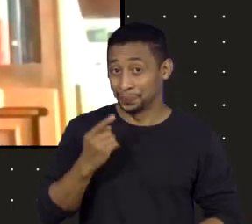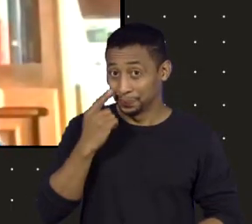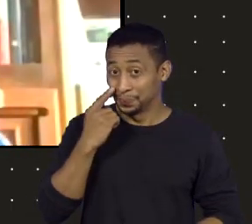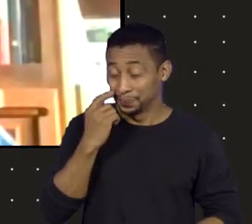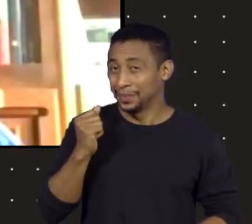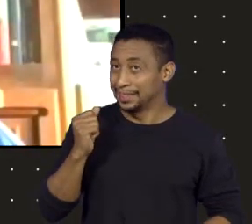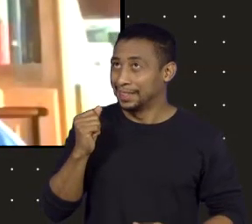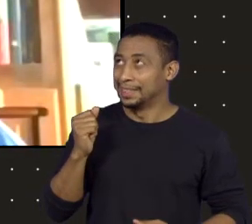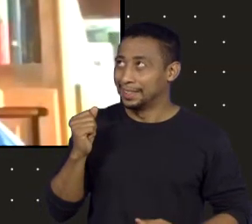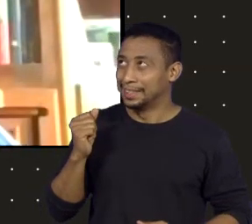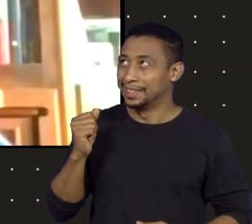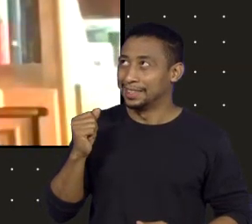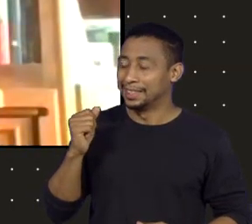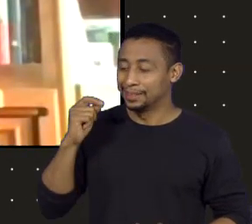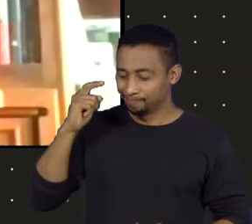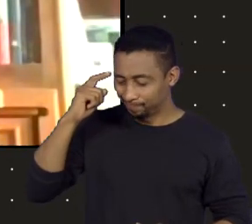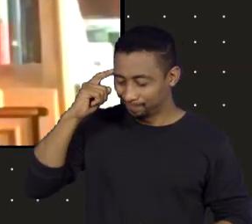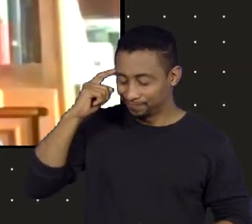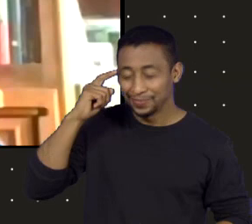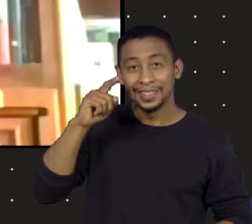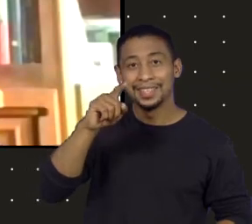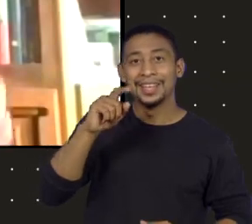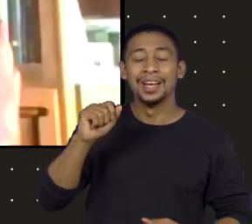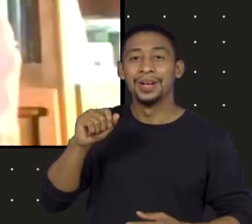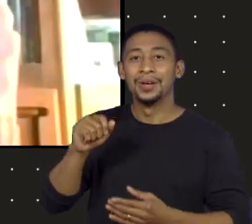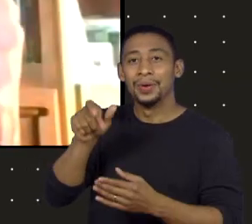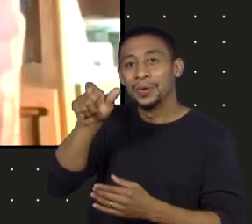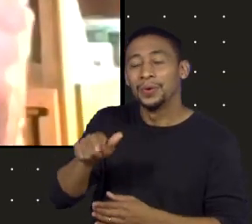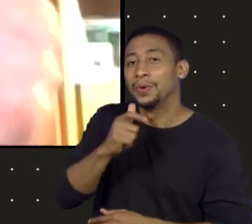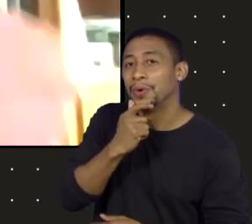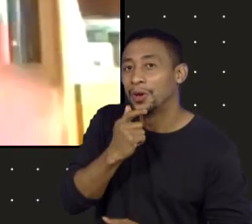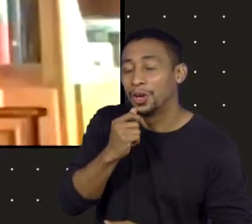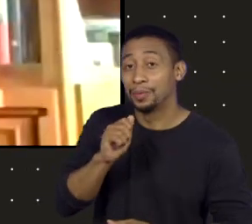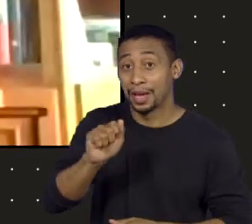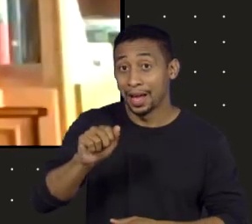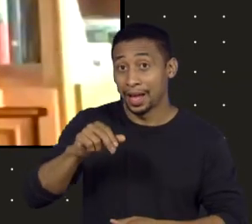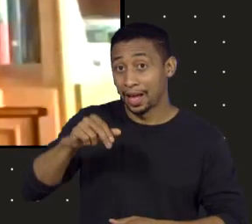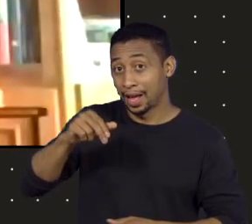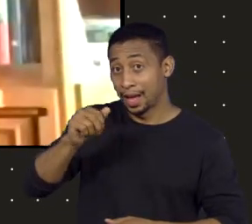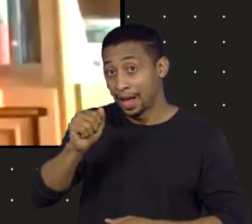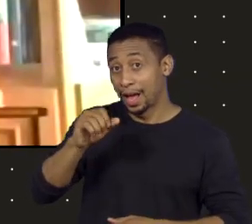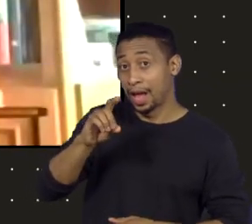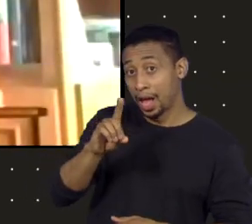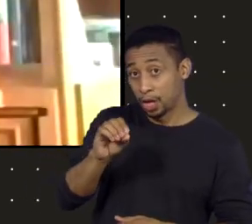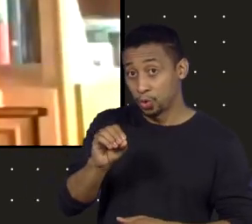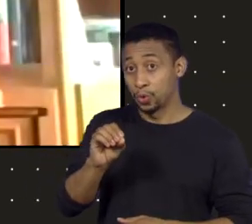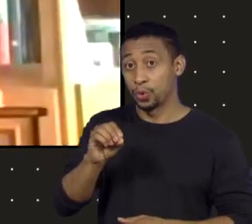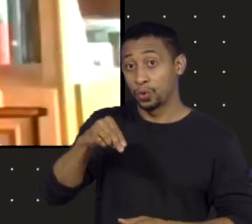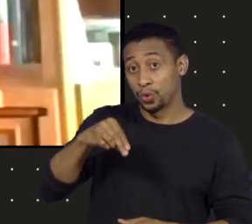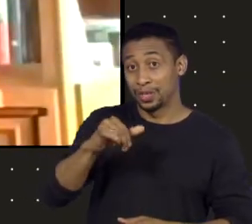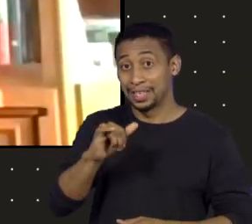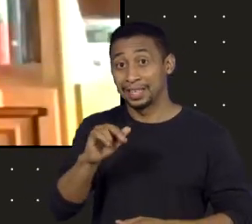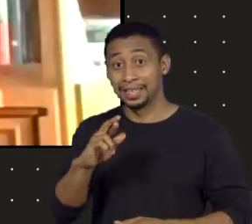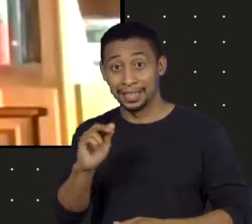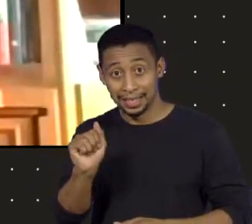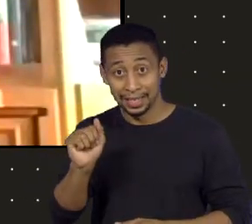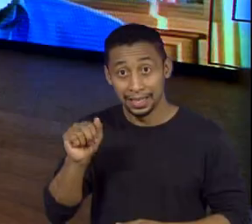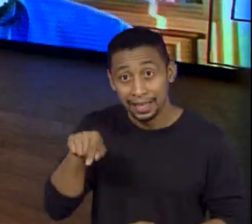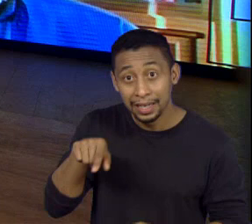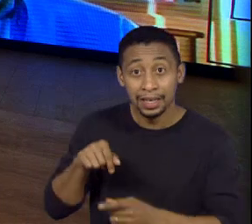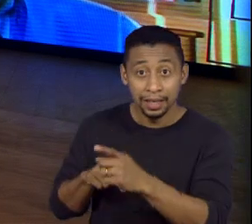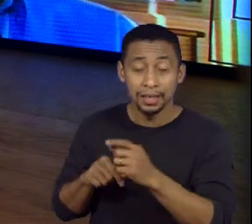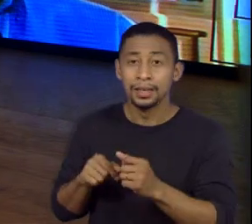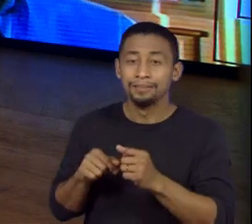Essa história, eu sempre vi a obra do Adoniran como uma obra tragicômica.